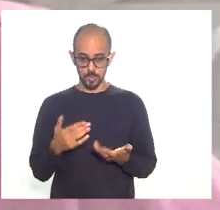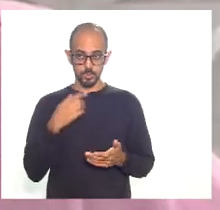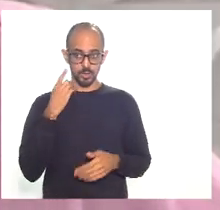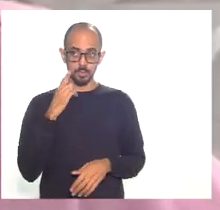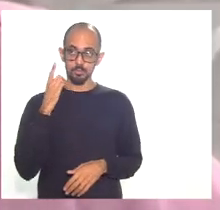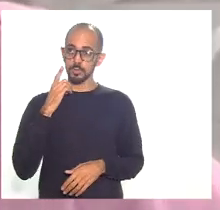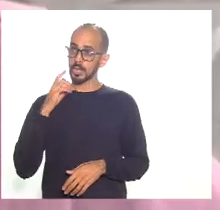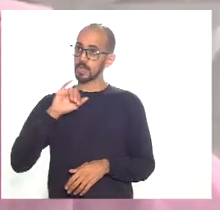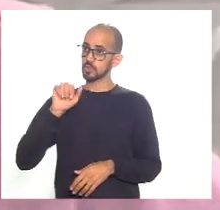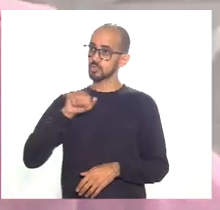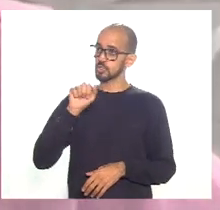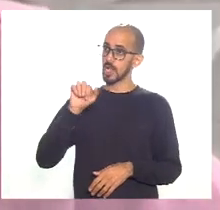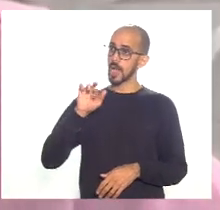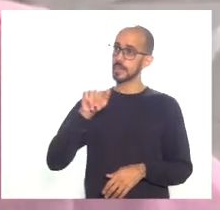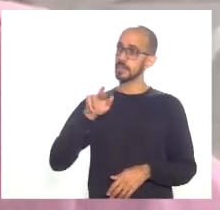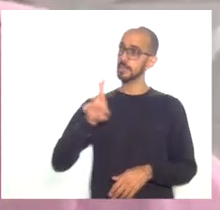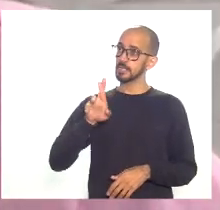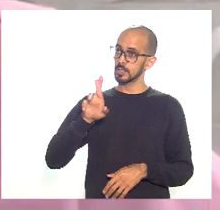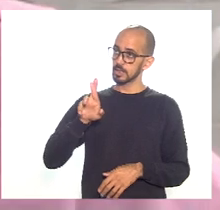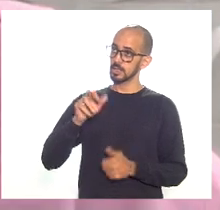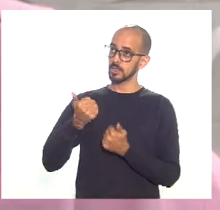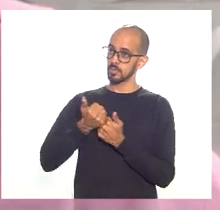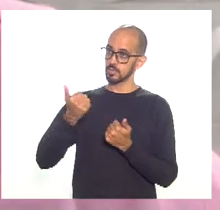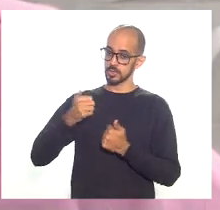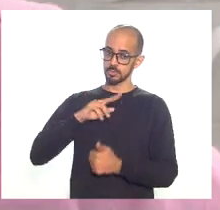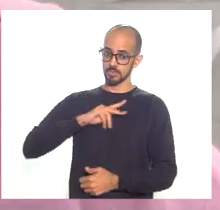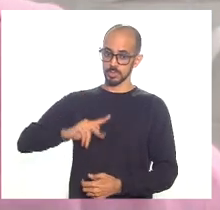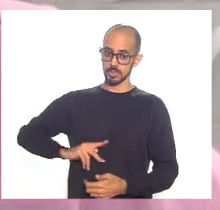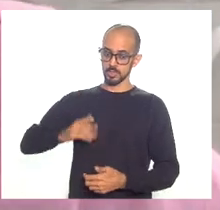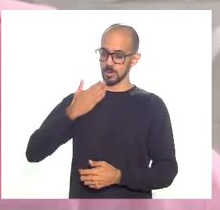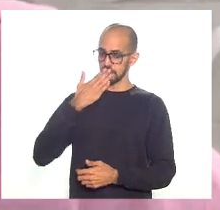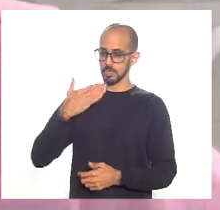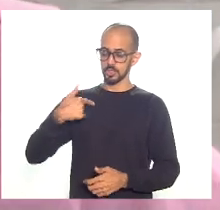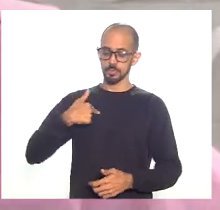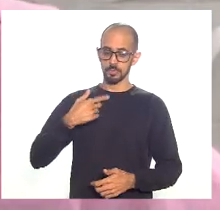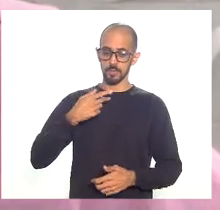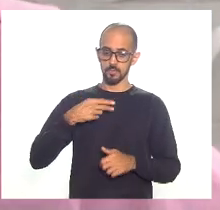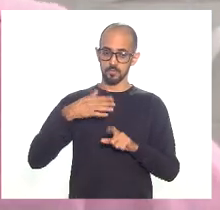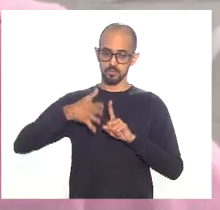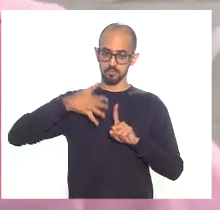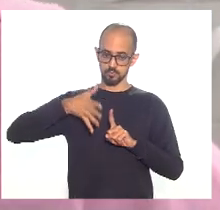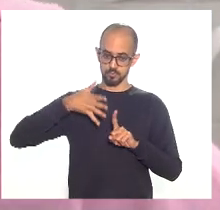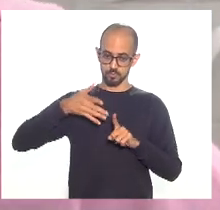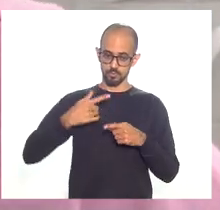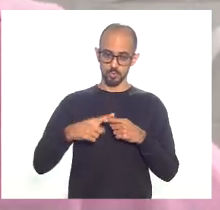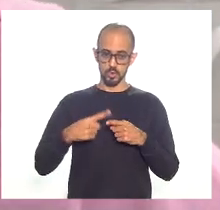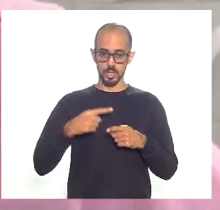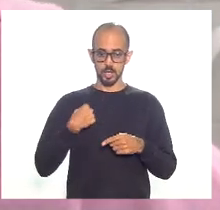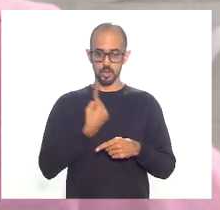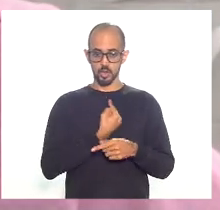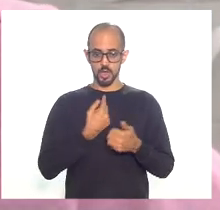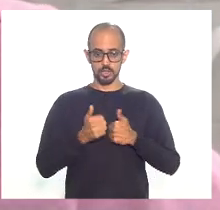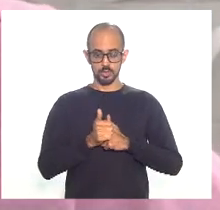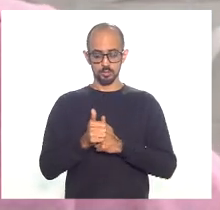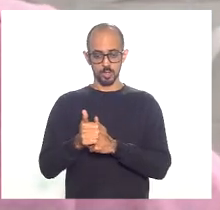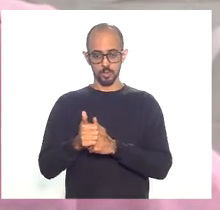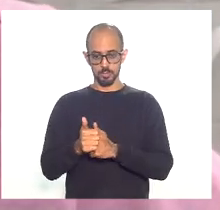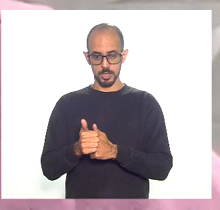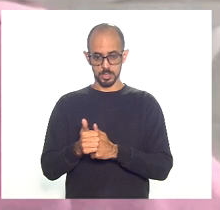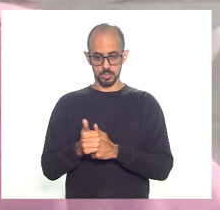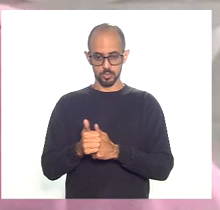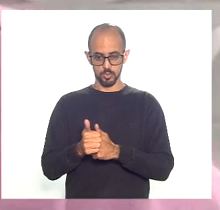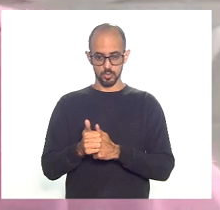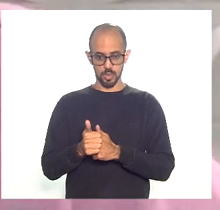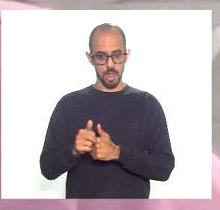nosso presidente em exercício, eu pedi para fazer essa intervenção porque nós estamos acompanhando aí não só